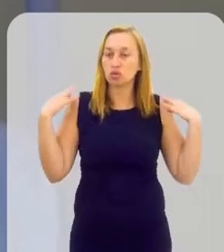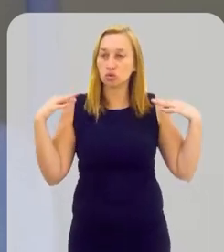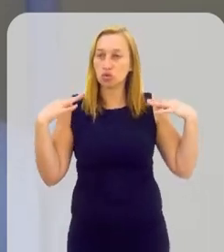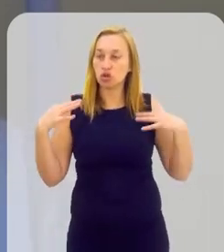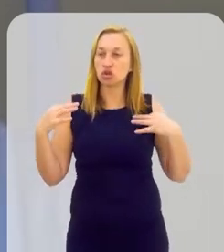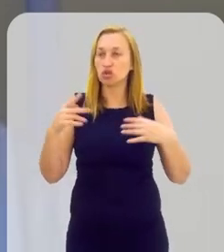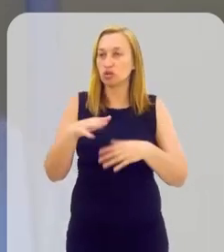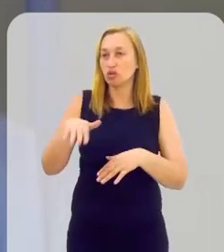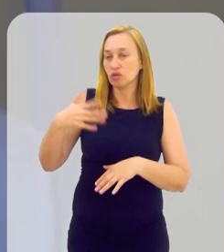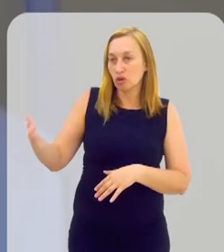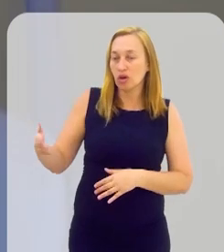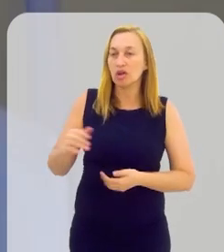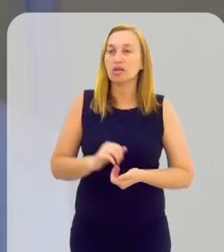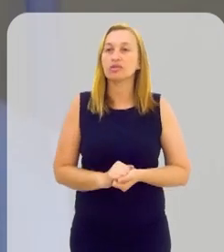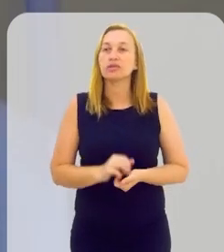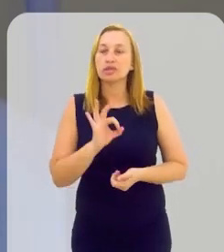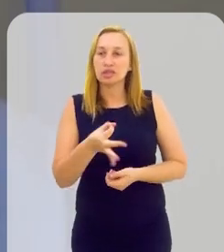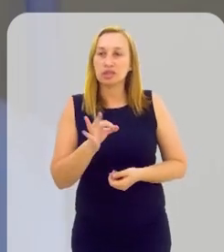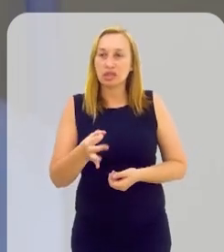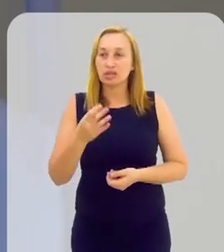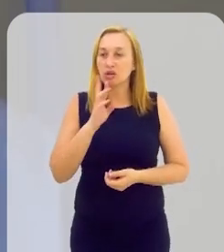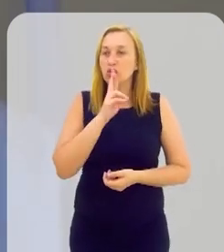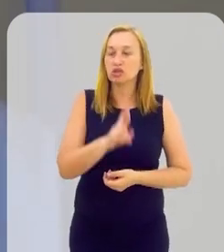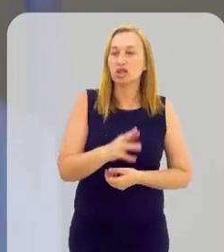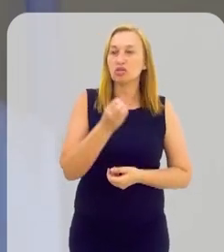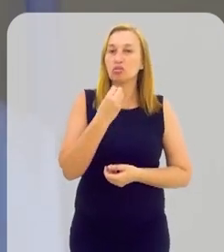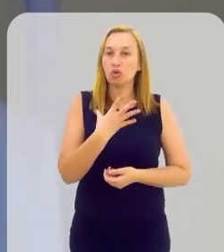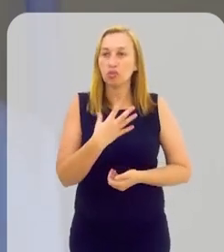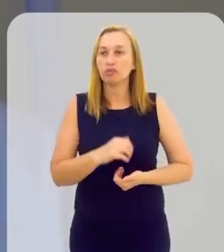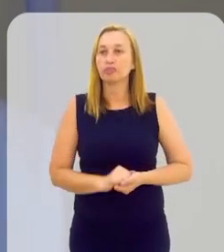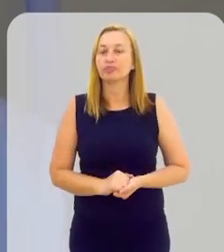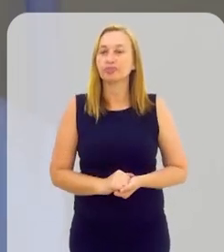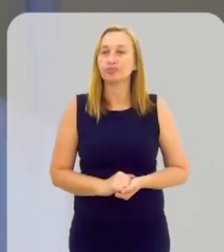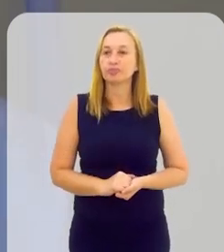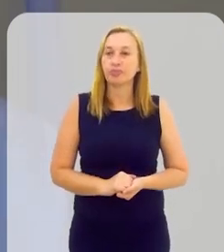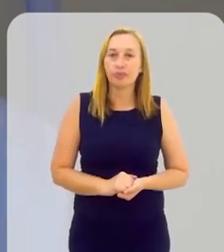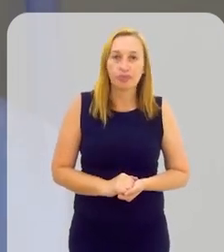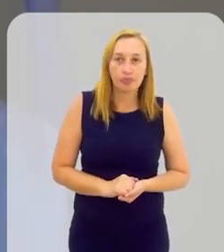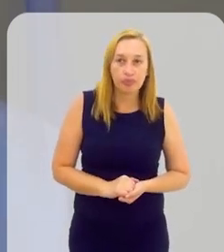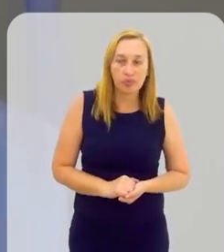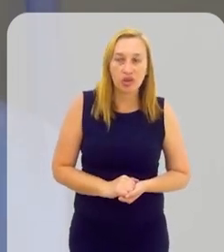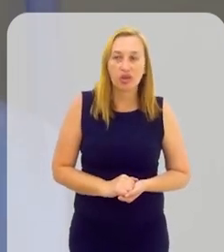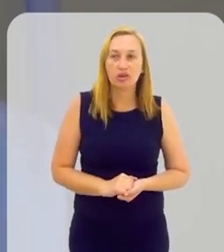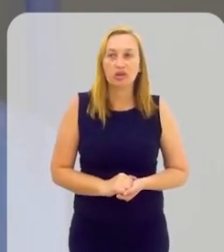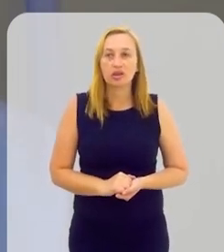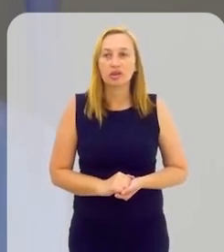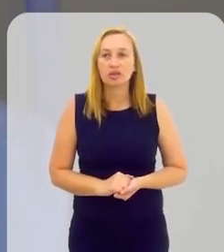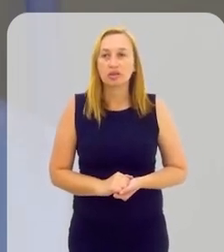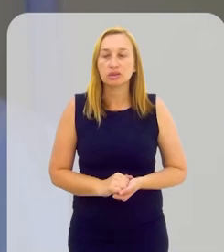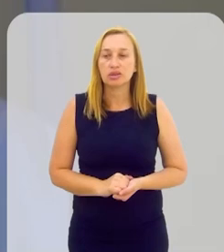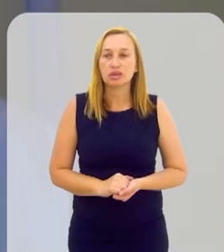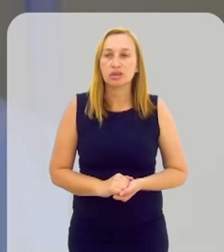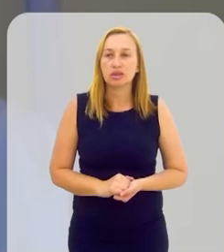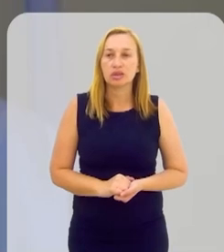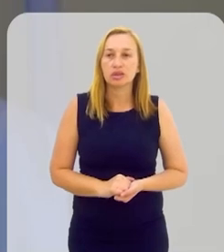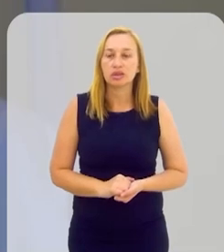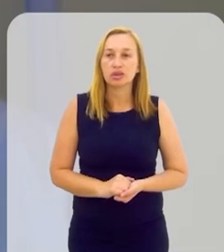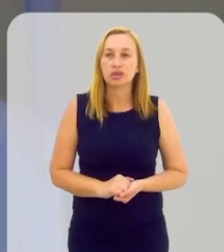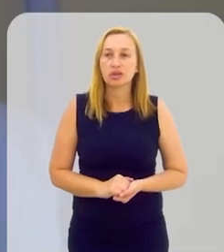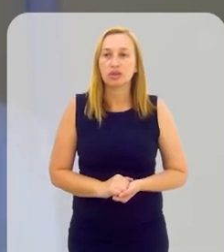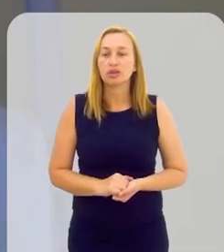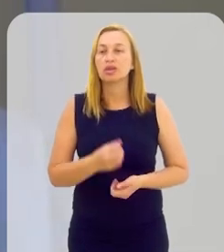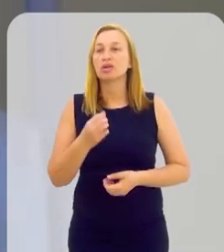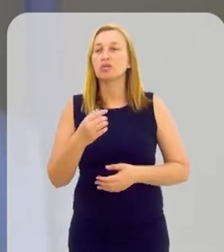aí frequência de voos, eu tenho certeza que a gente vai acabar resolvendo o problema do Galeão, mas com o governo federal ajudando, claro, mas a gente tem aí